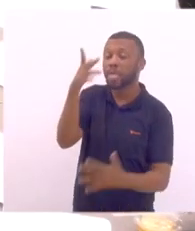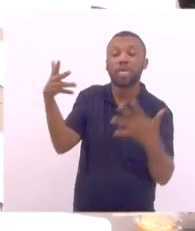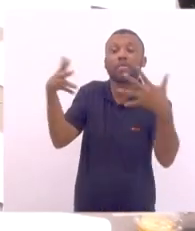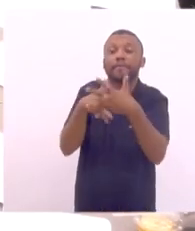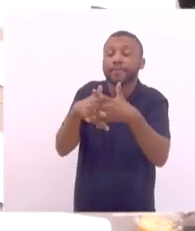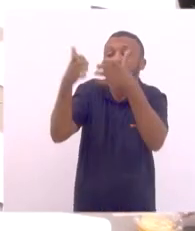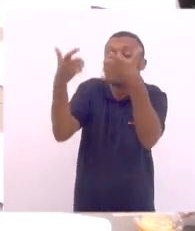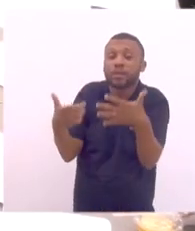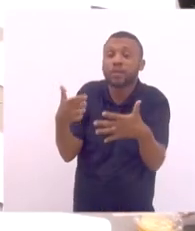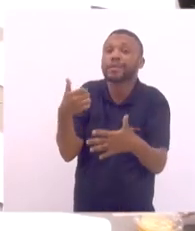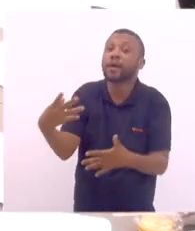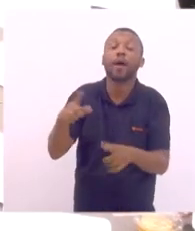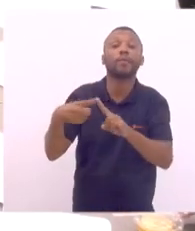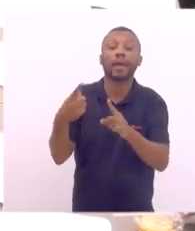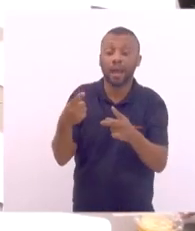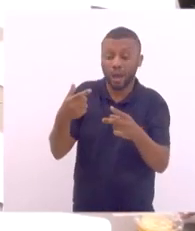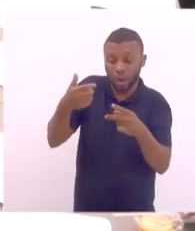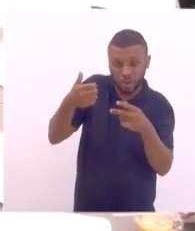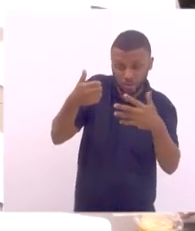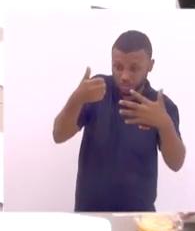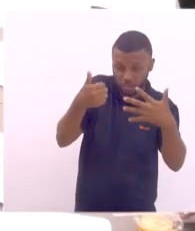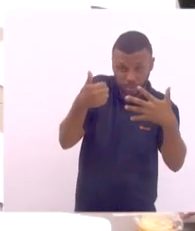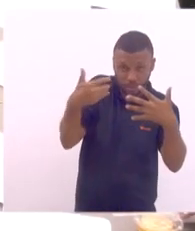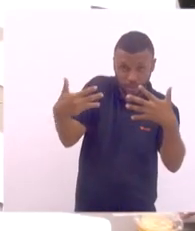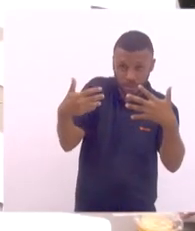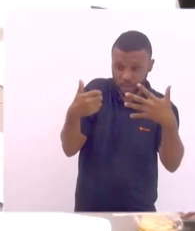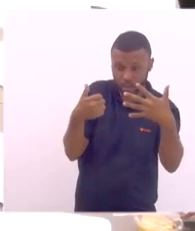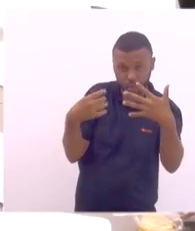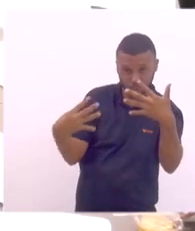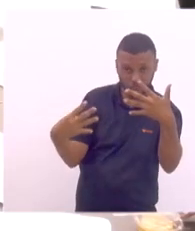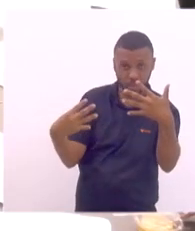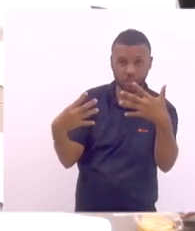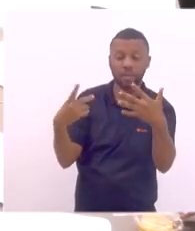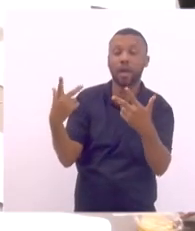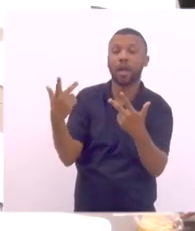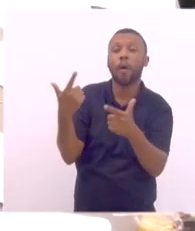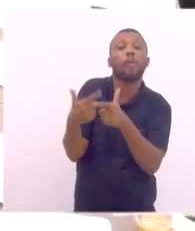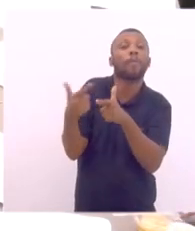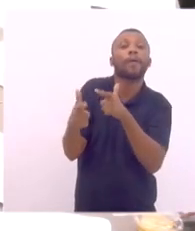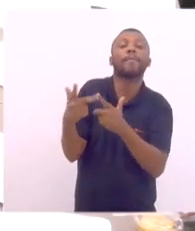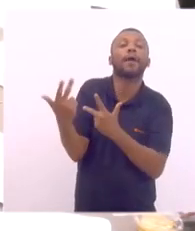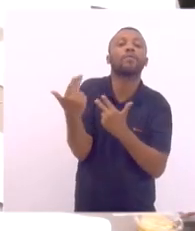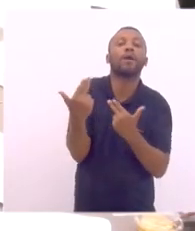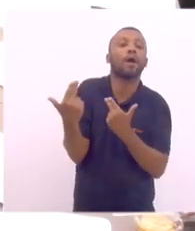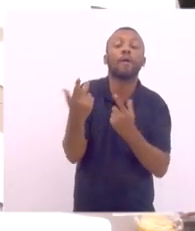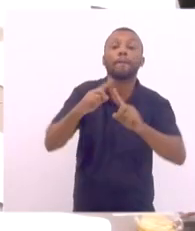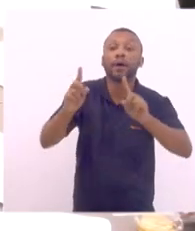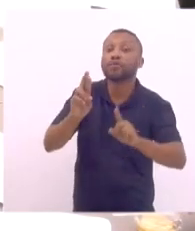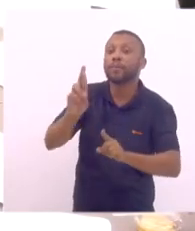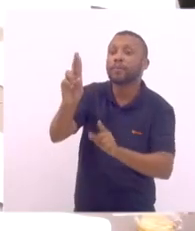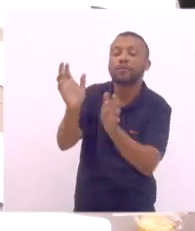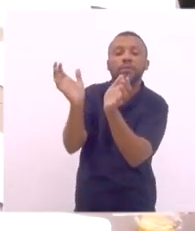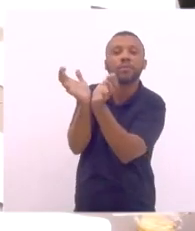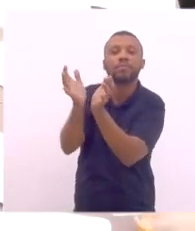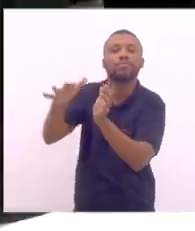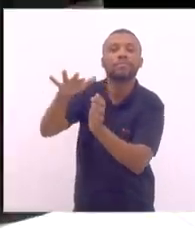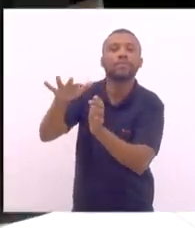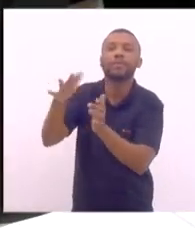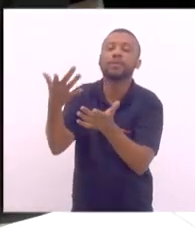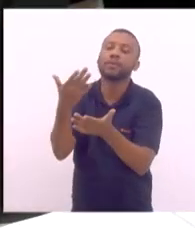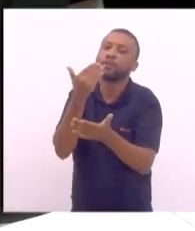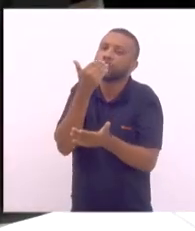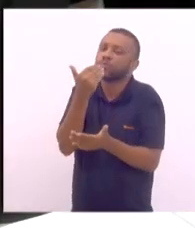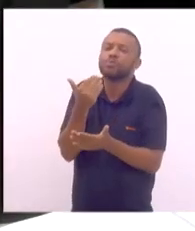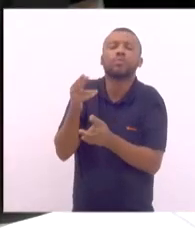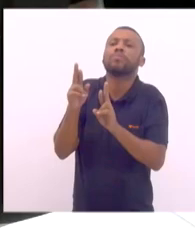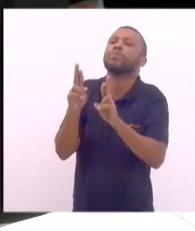têm o mesmo problema. Agora, o representante da categoria podia dizer o que ele está esperando do parlamento